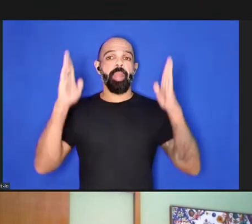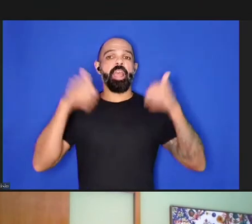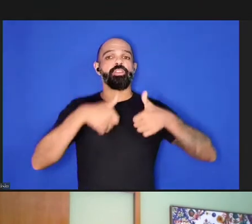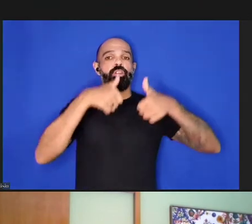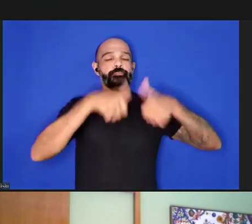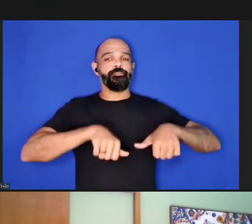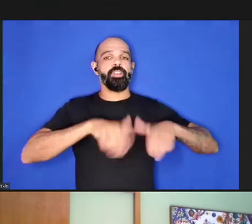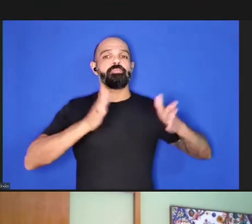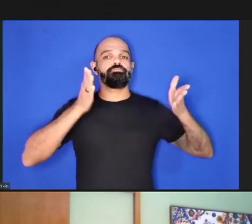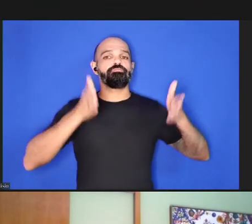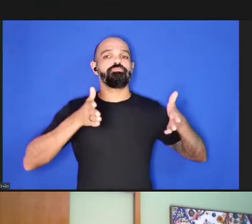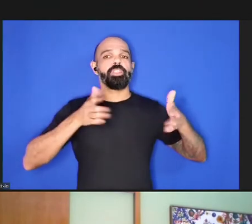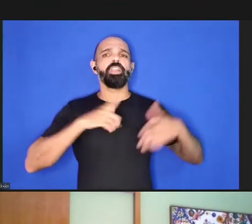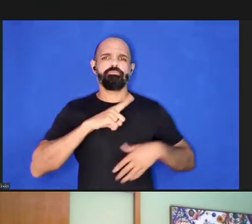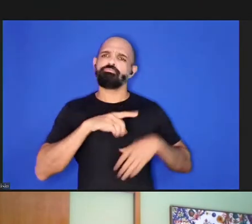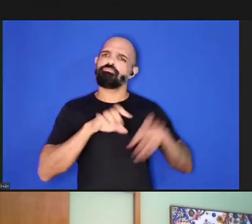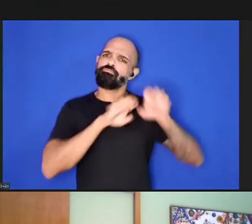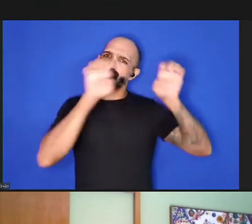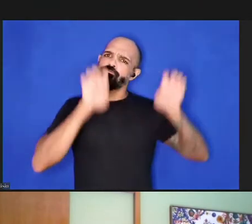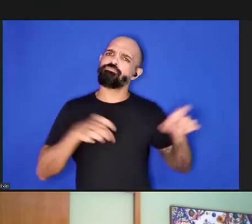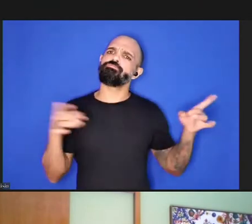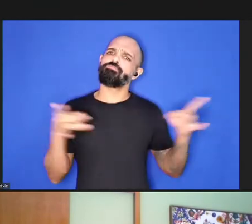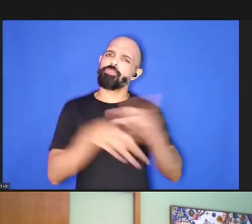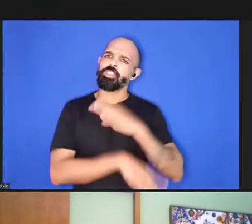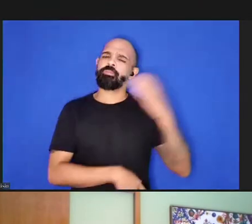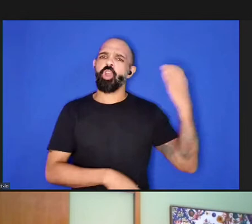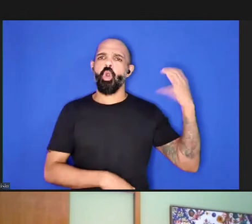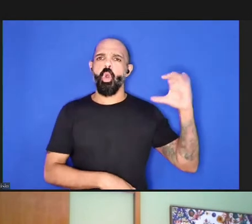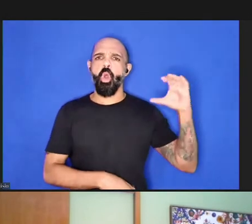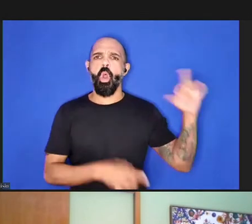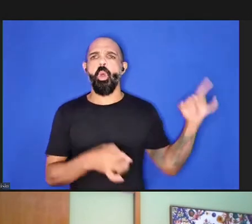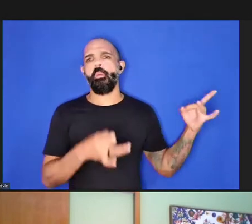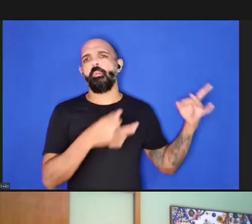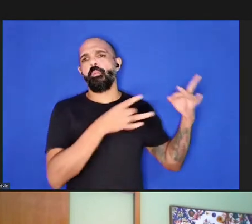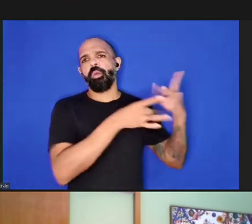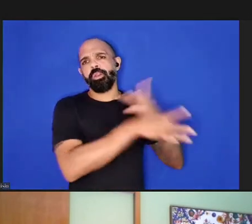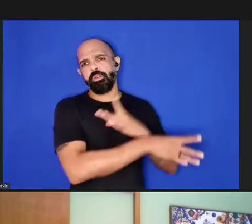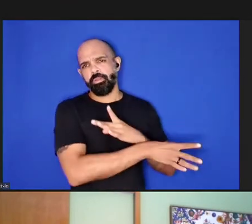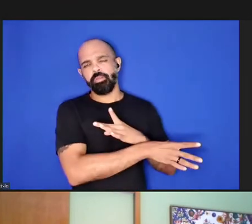num complexo que tem uma infraestrutura científica complexa.